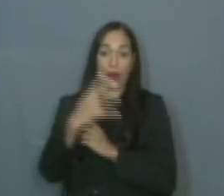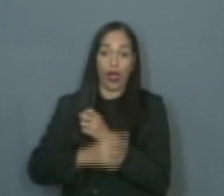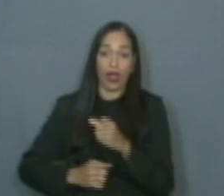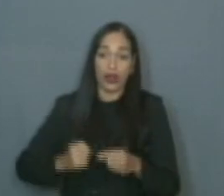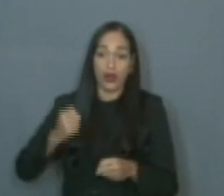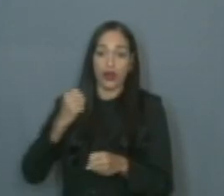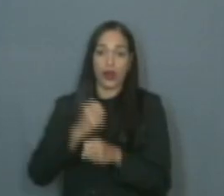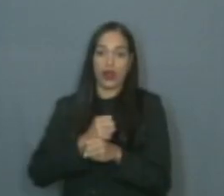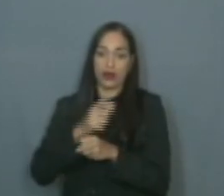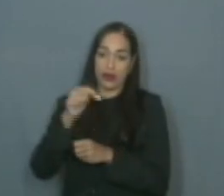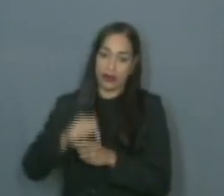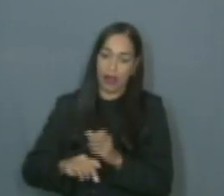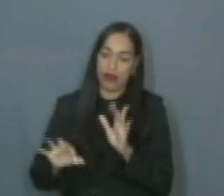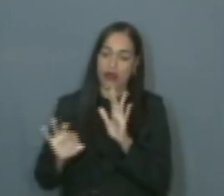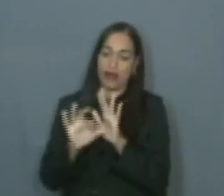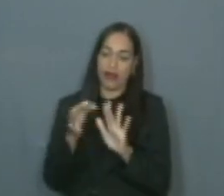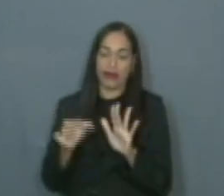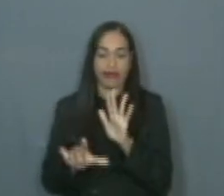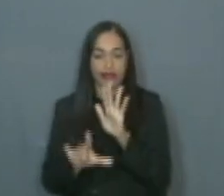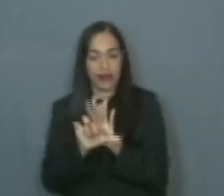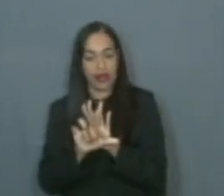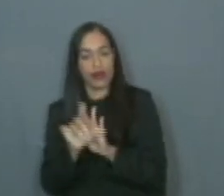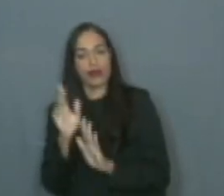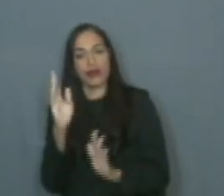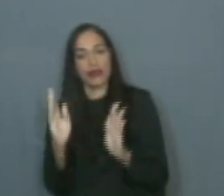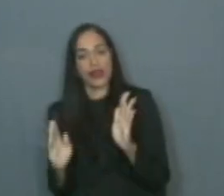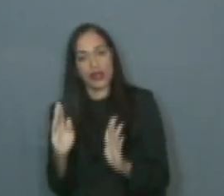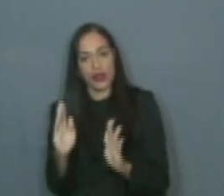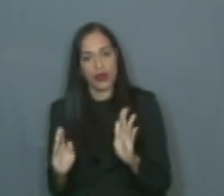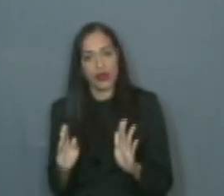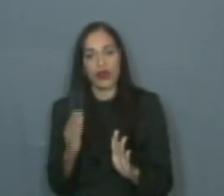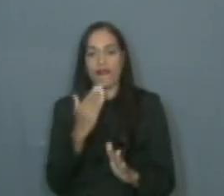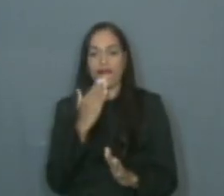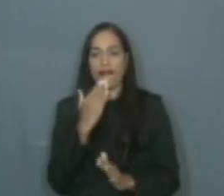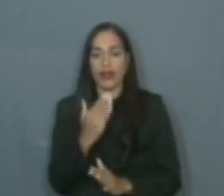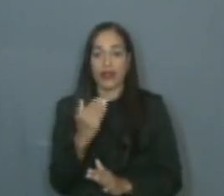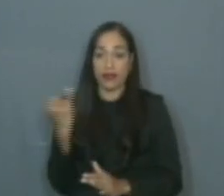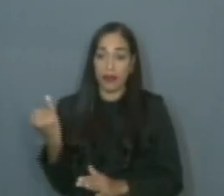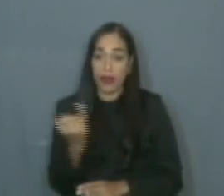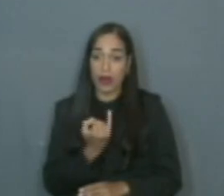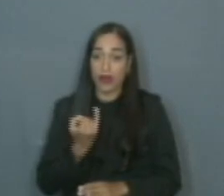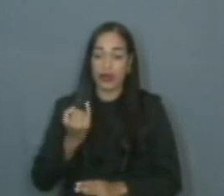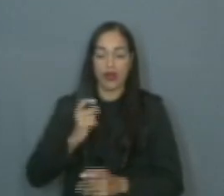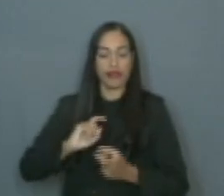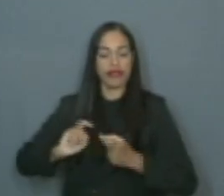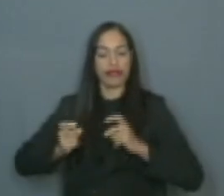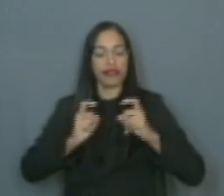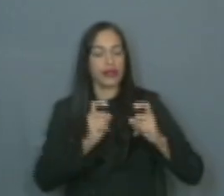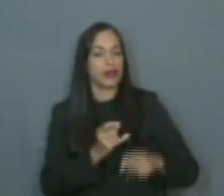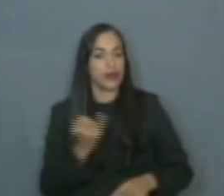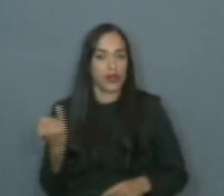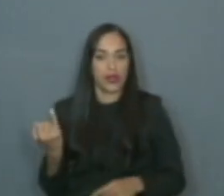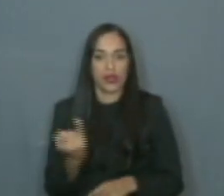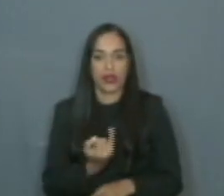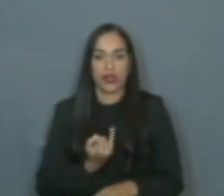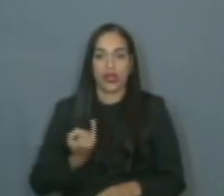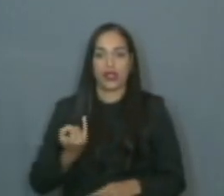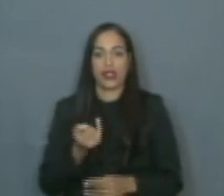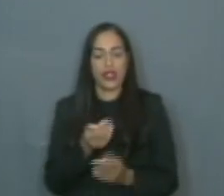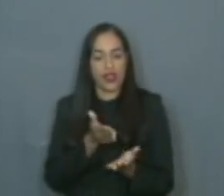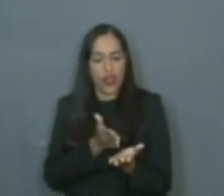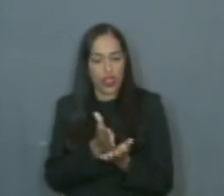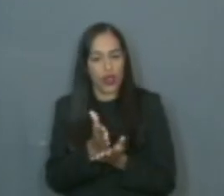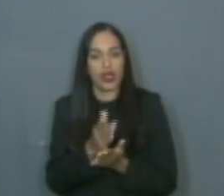anos, nessa legislatura, senhores vereadores, instalamos frentes importantes, debates e diálogos importantes que